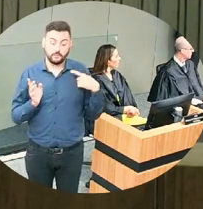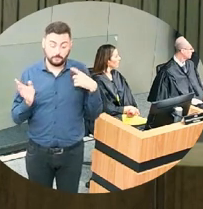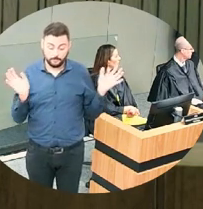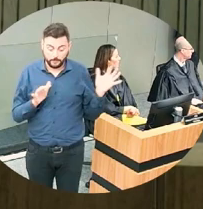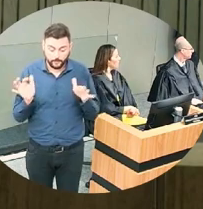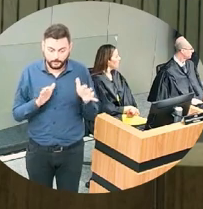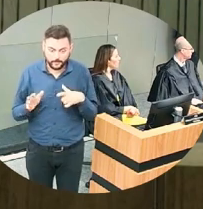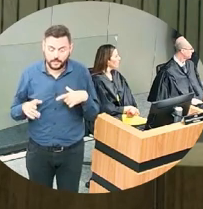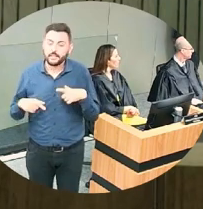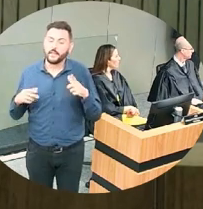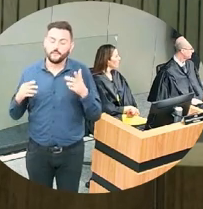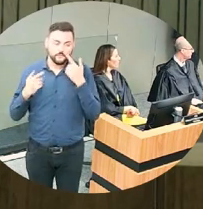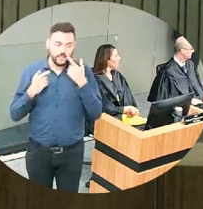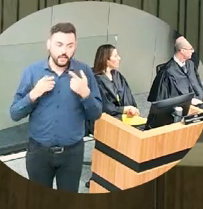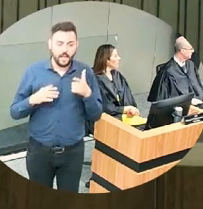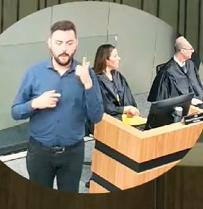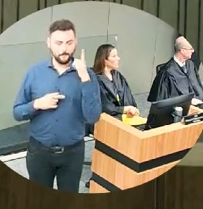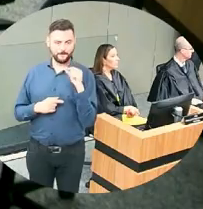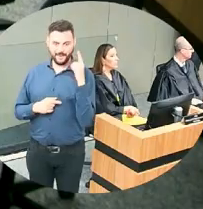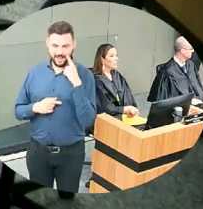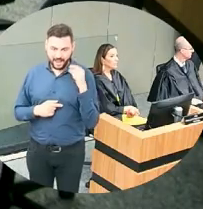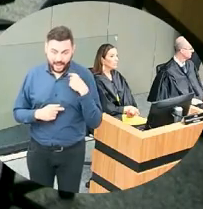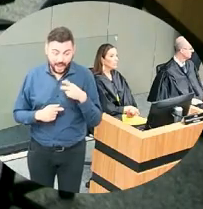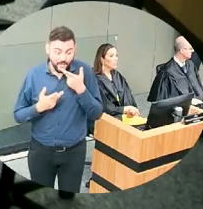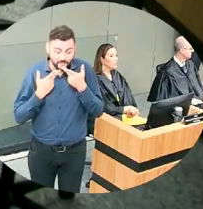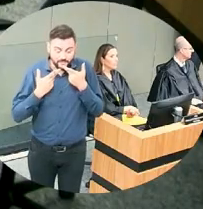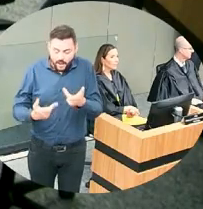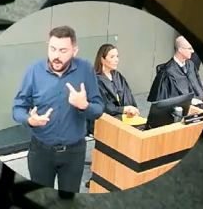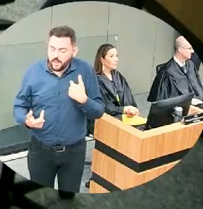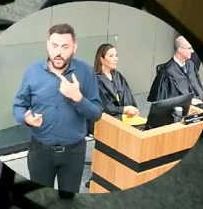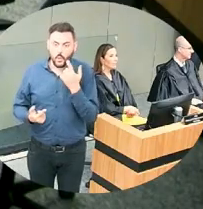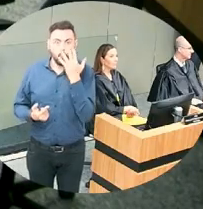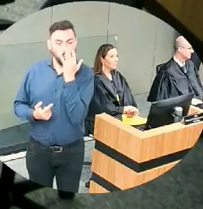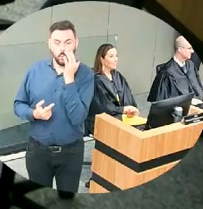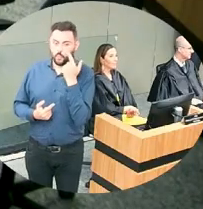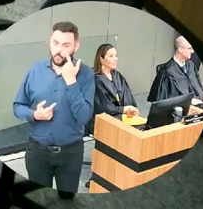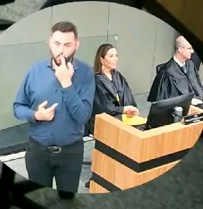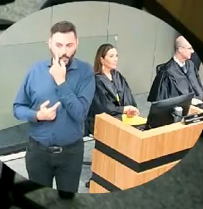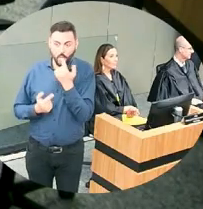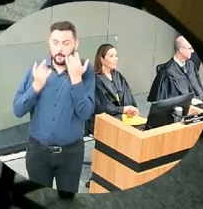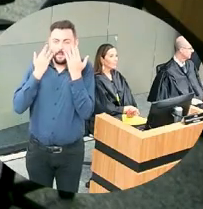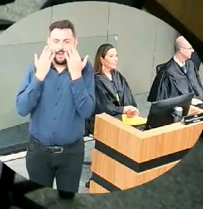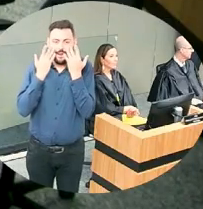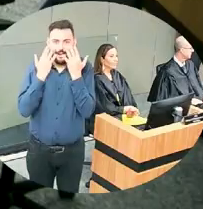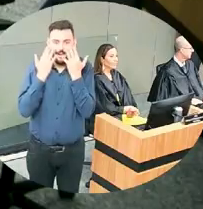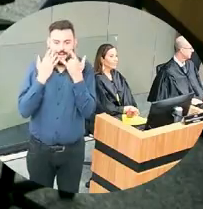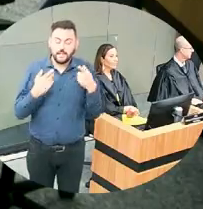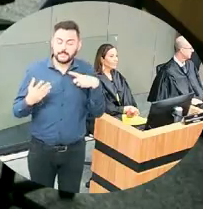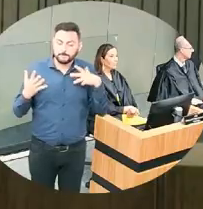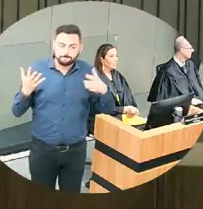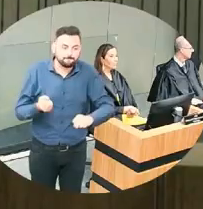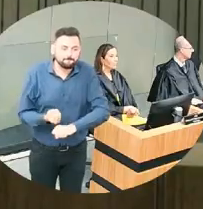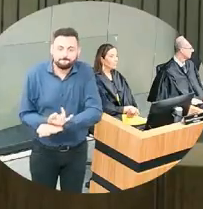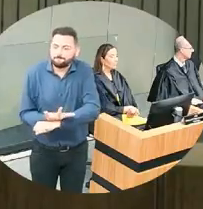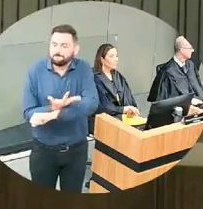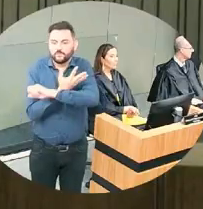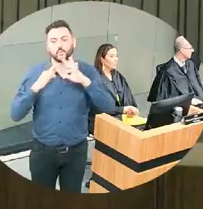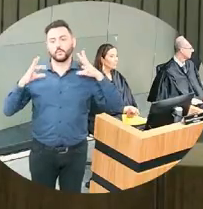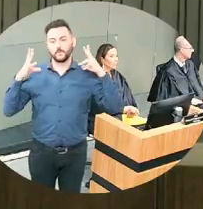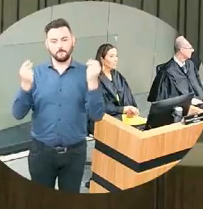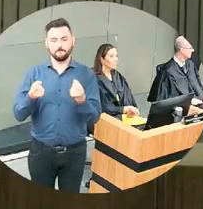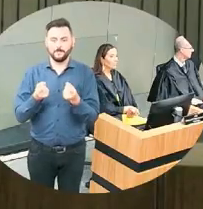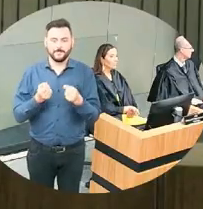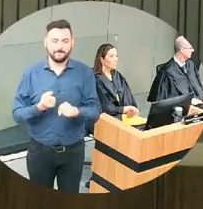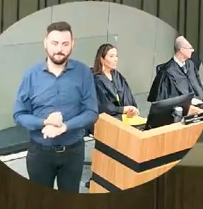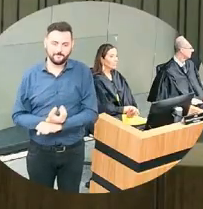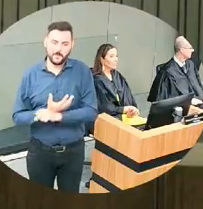da da da desembargadora Mari que os olhos brilhavam quando falava nisso e não tinha como não nos contagiar